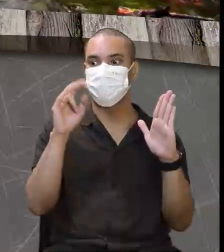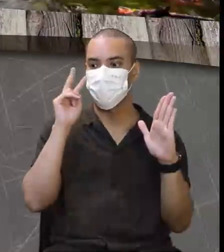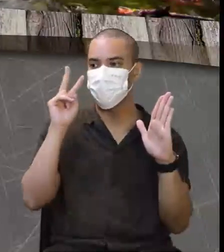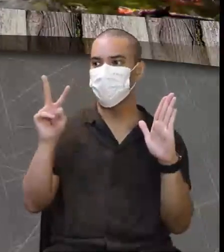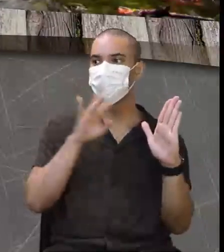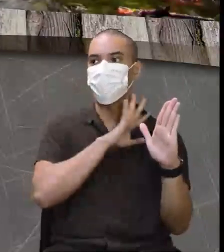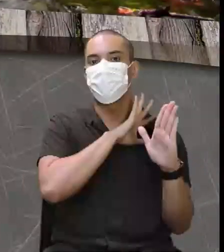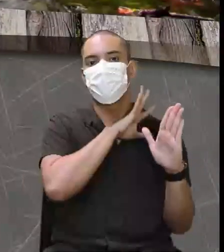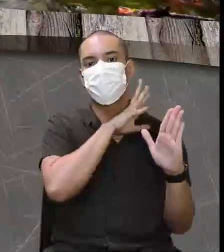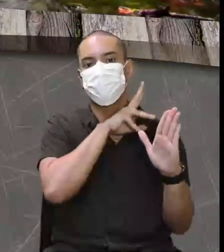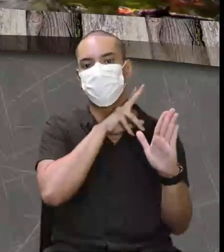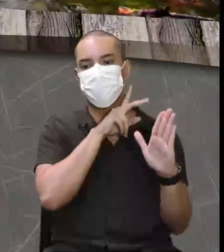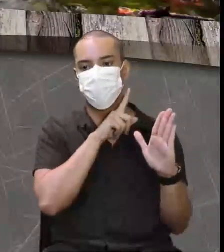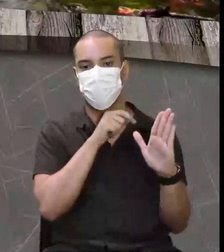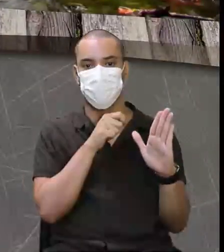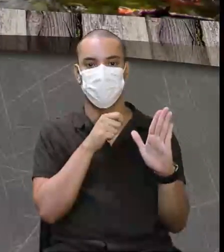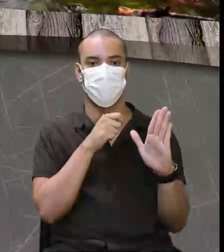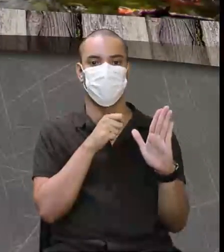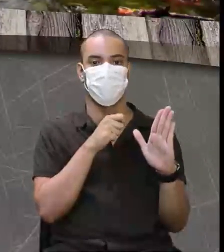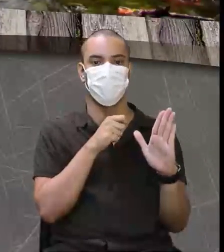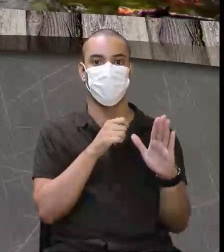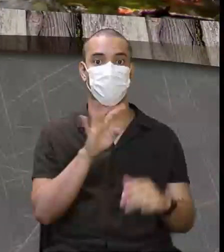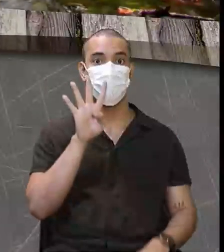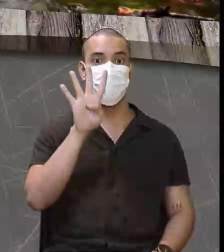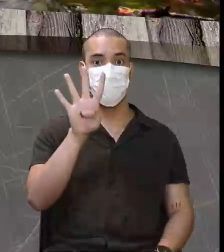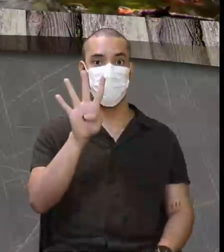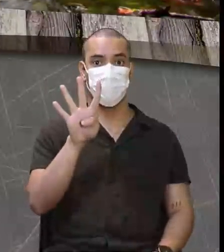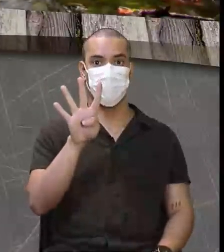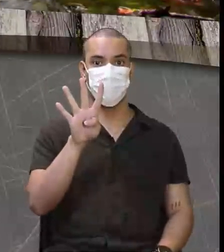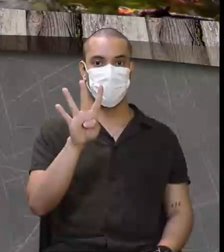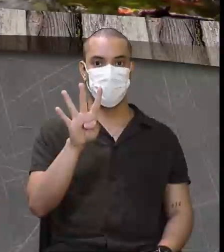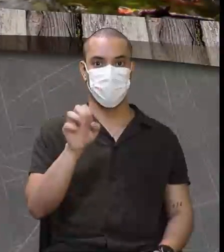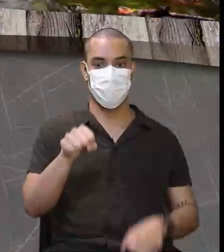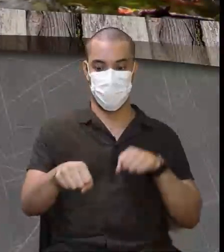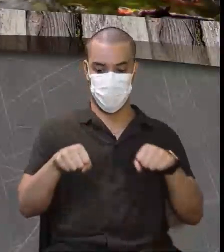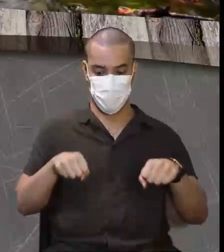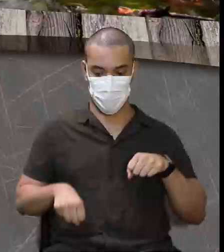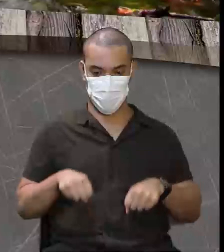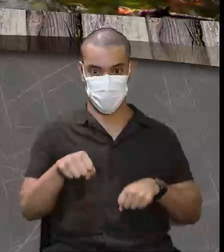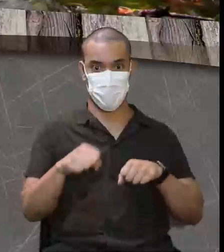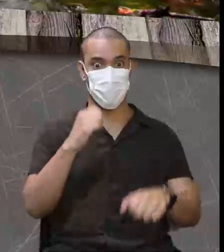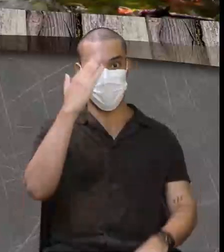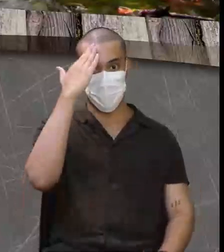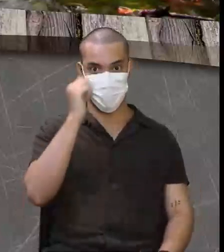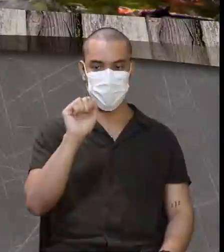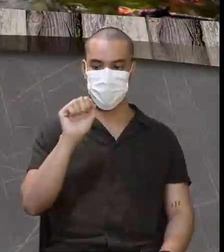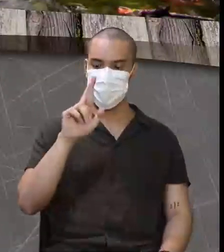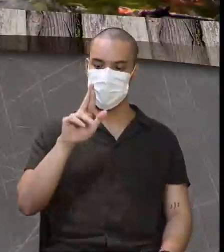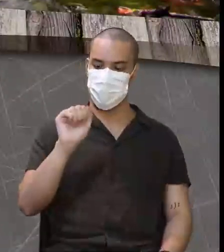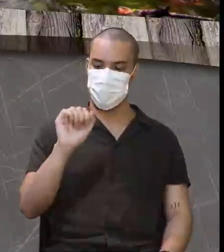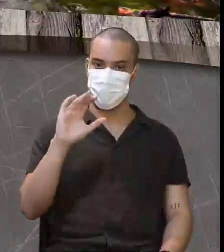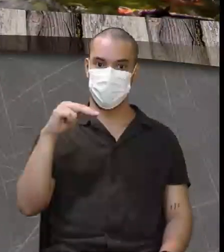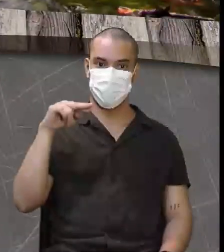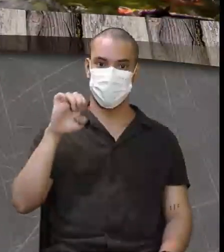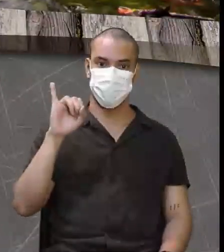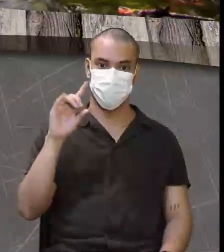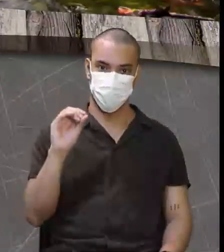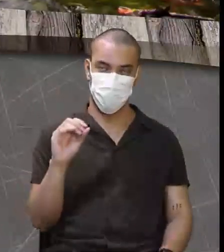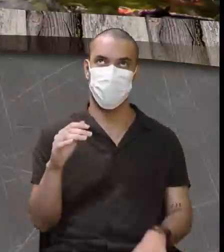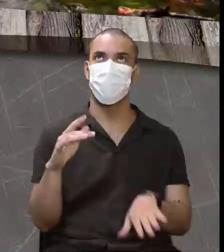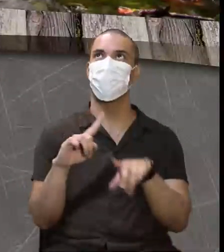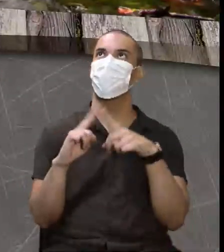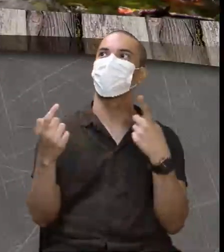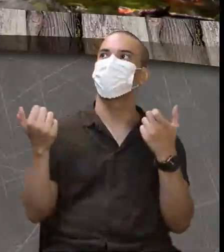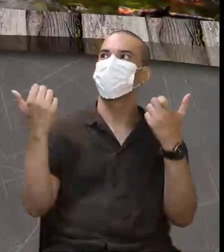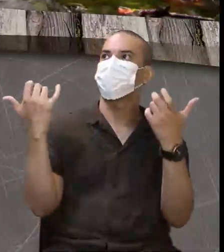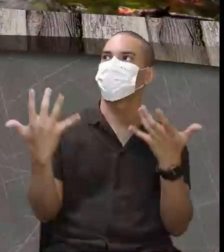um animalzinho agora com 4 pares de patas, eu sei que se trata de um aracnídeo. Se eu falar assim, mas